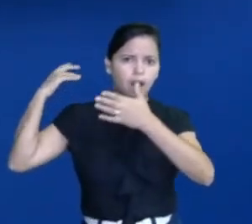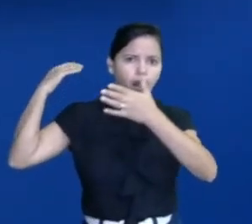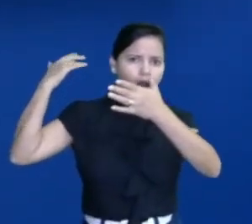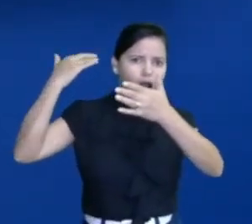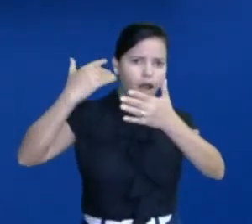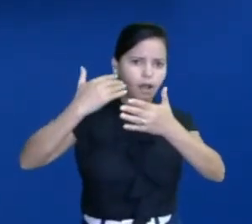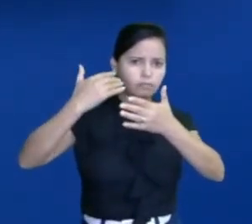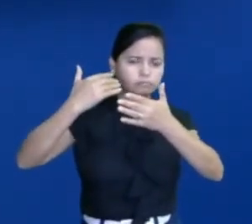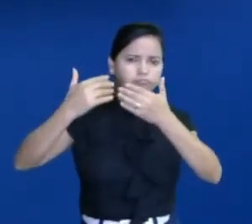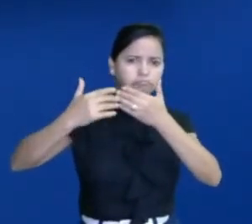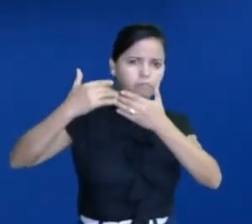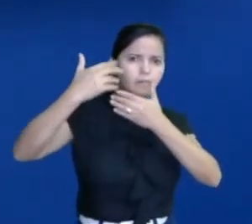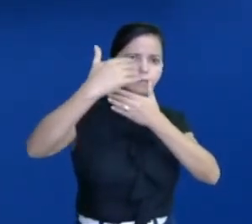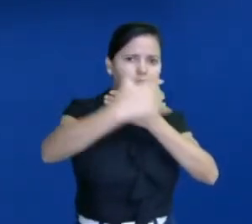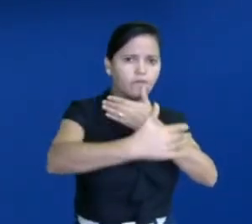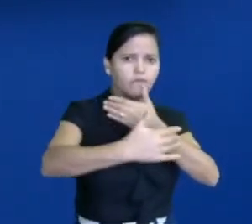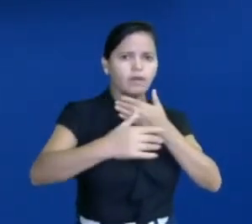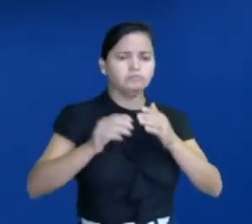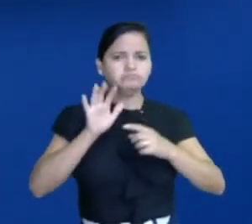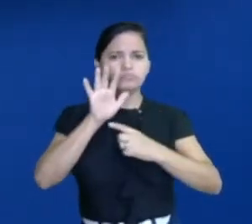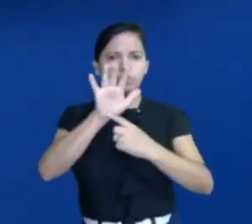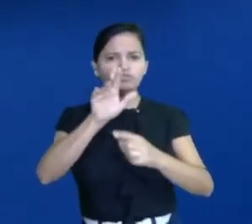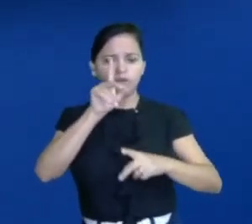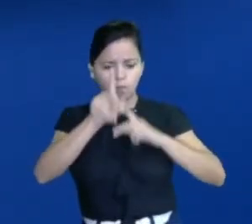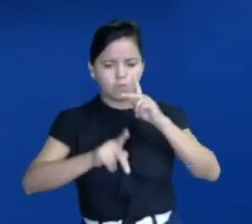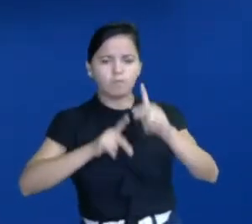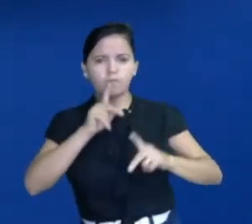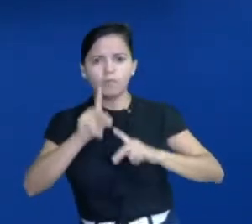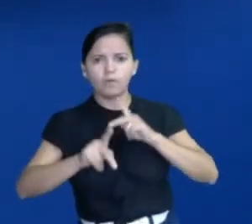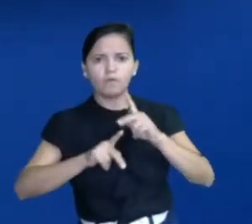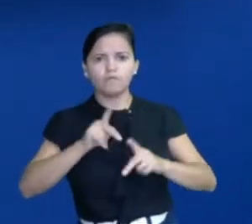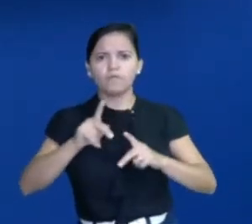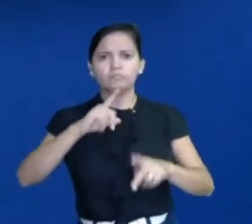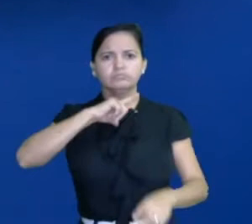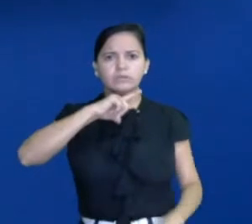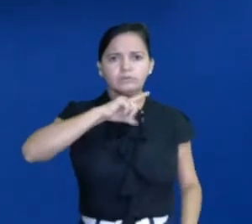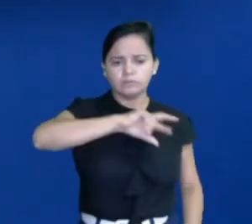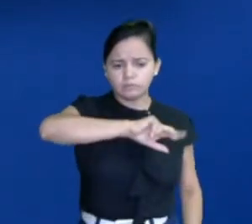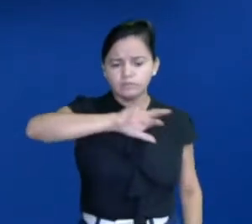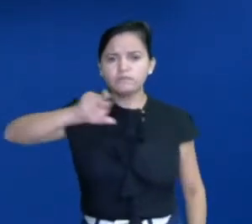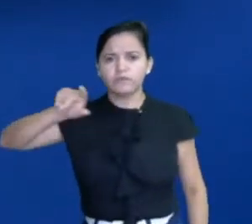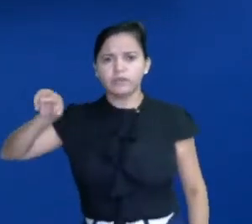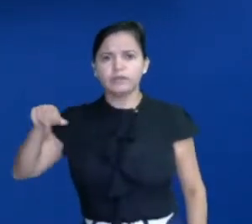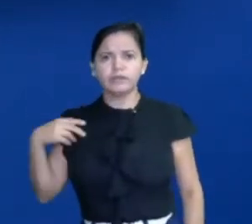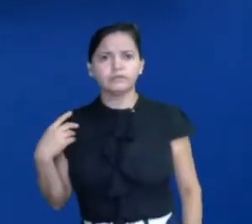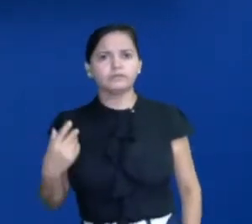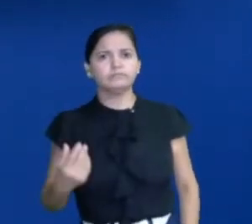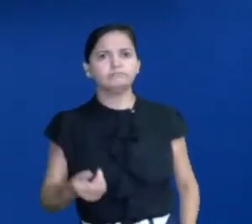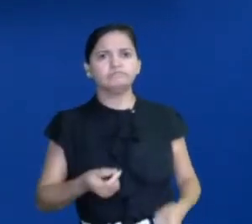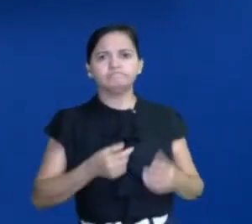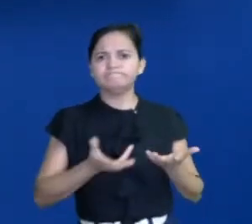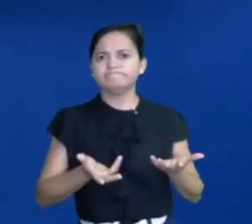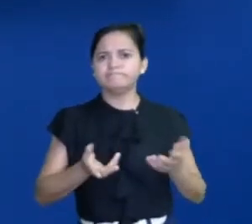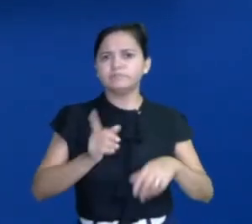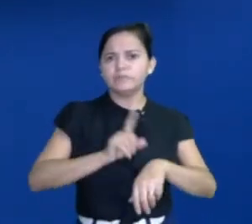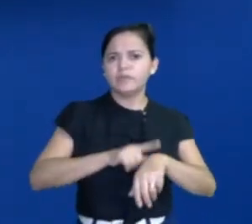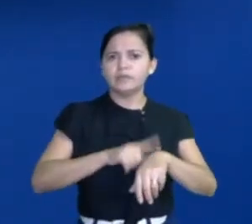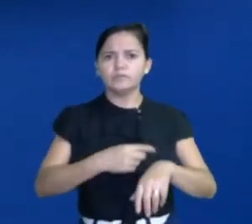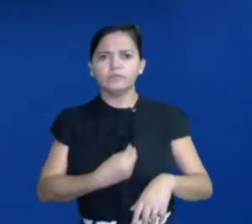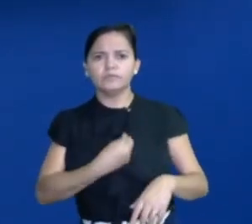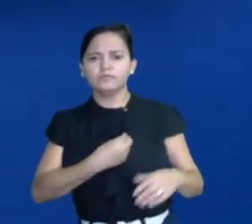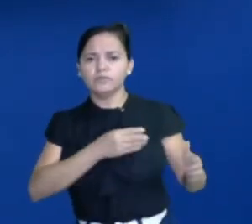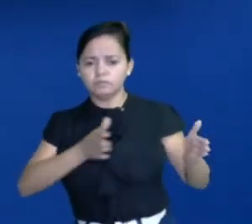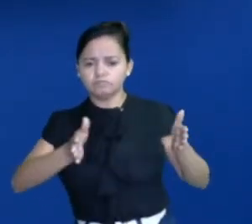nos mostrar os povos a partir de diferentes momentos, diferentes